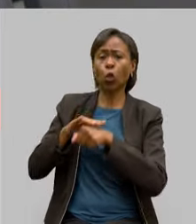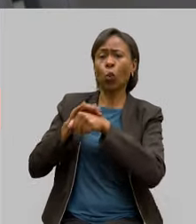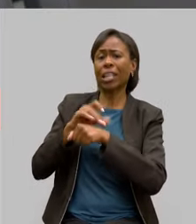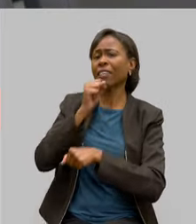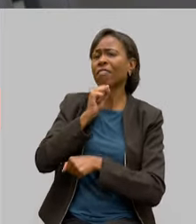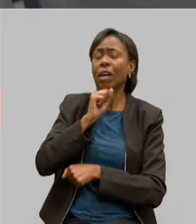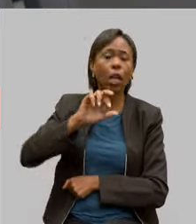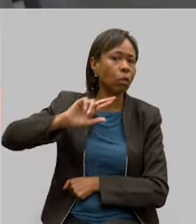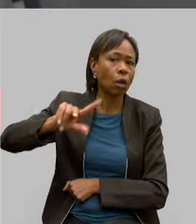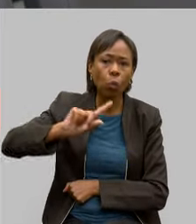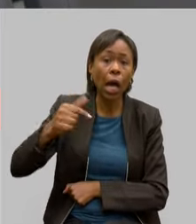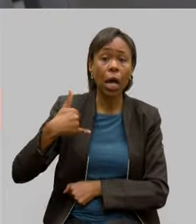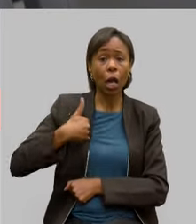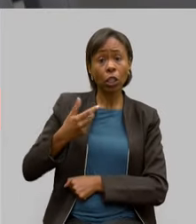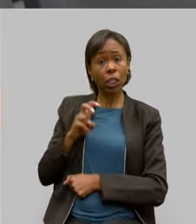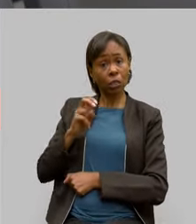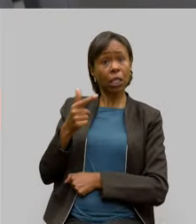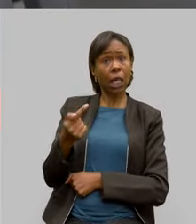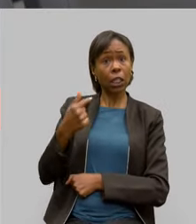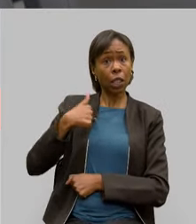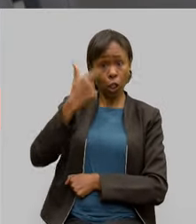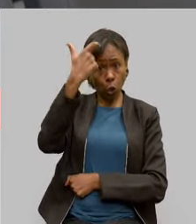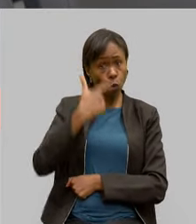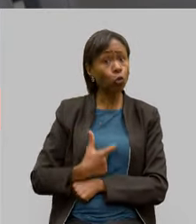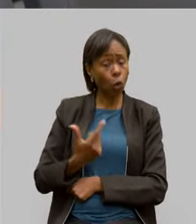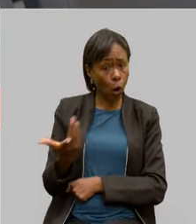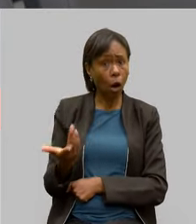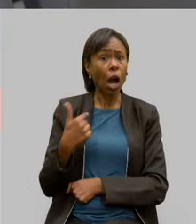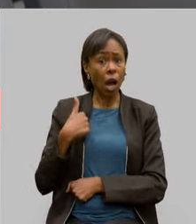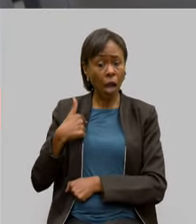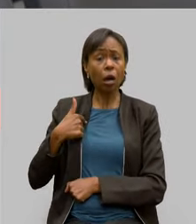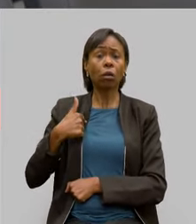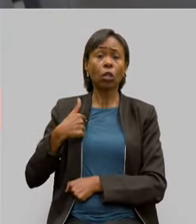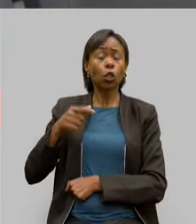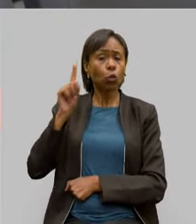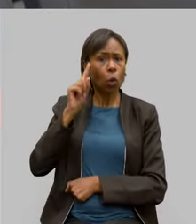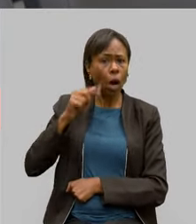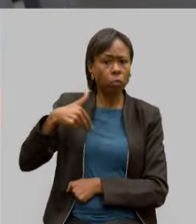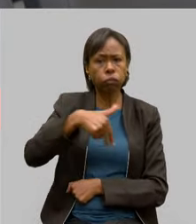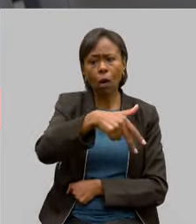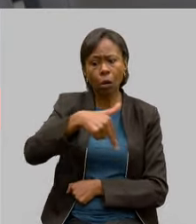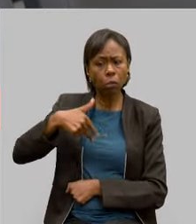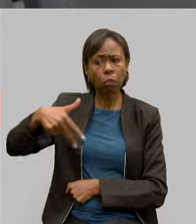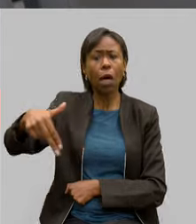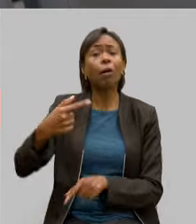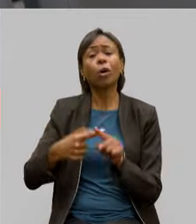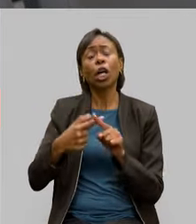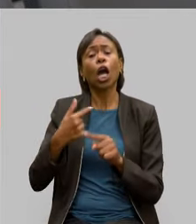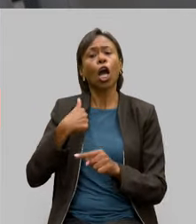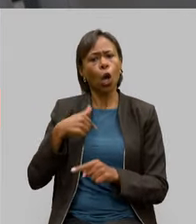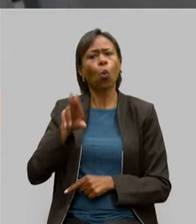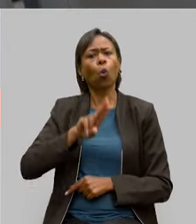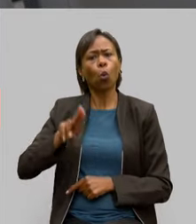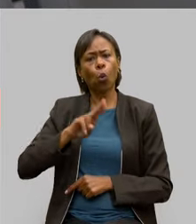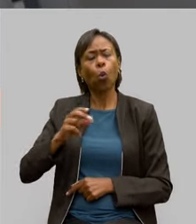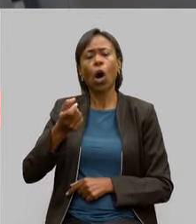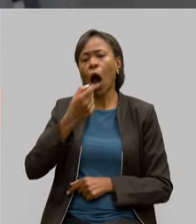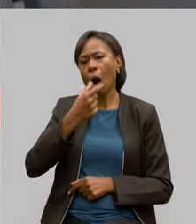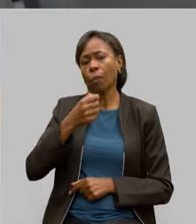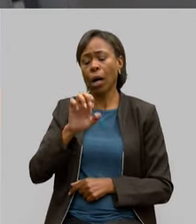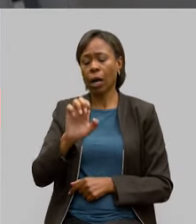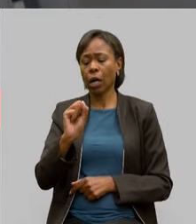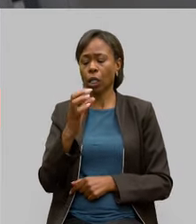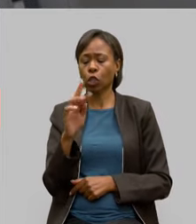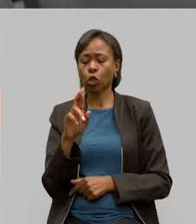mulher de 57 anos eu corro 10km de dia assim dia não sabe por quê Porque eu faço uso de estrogênio eu tô repondo o que o meu